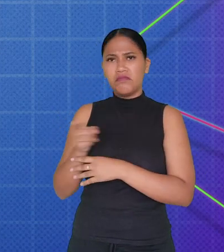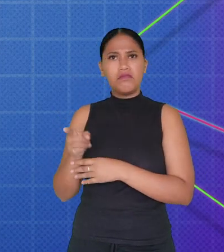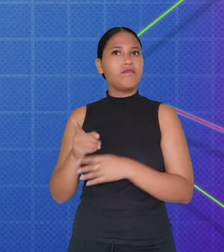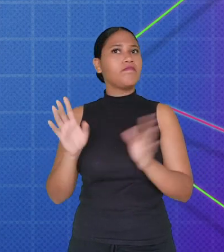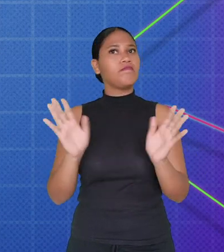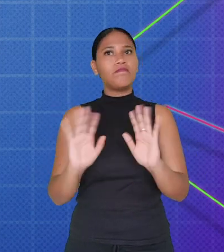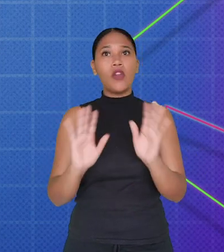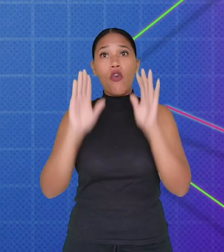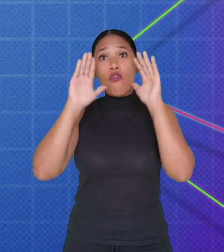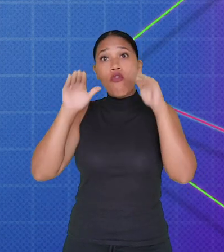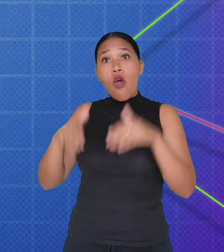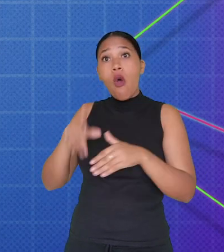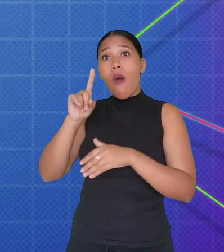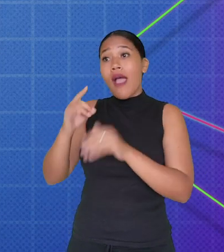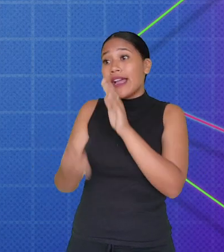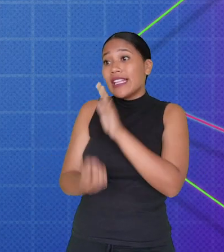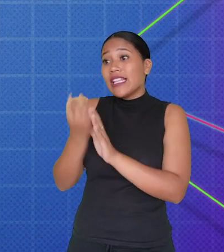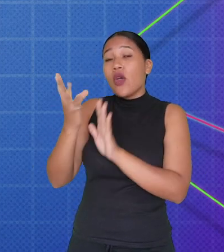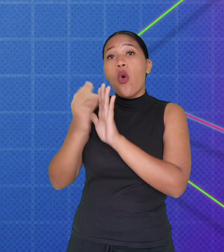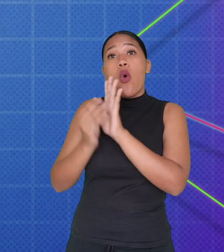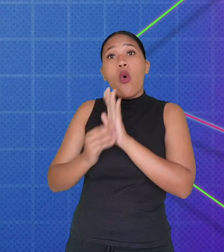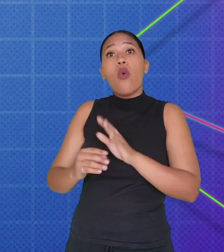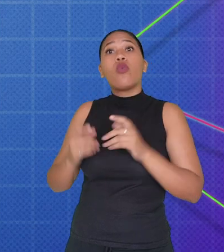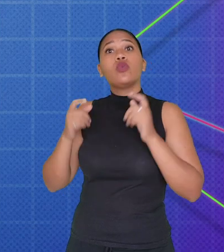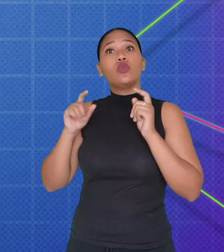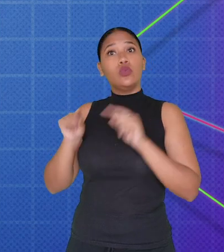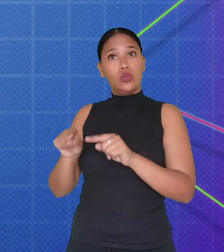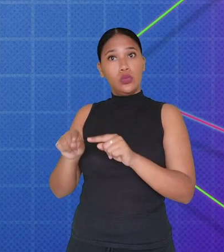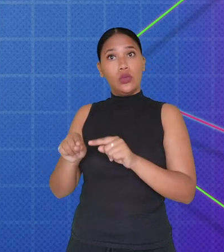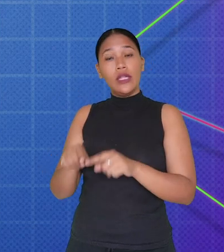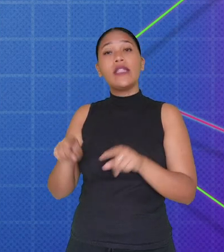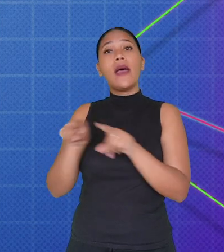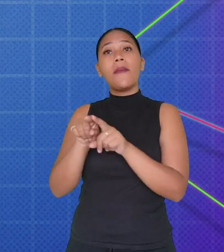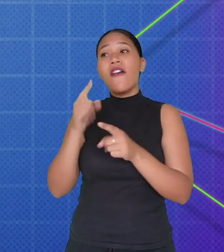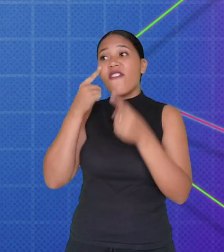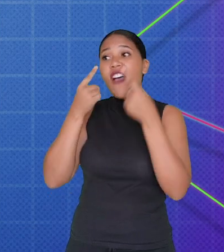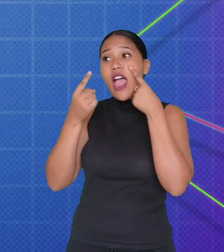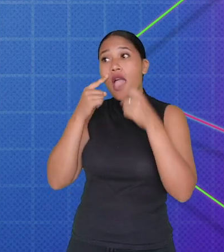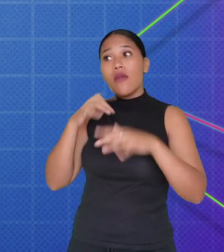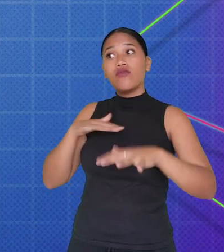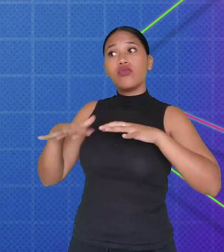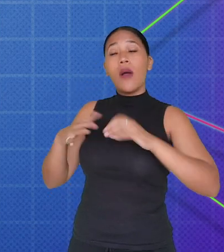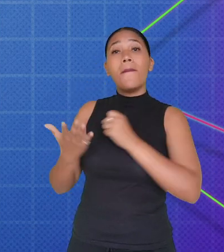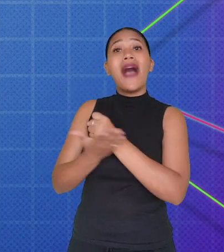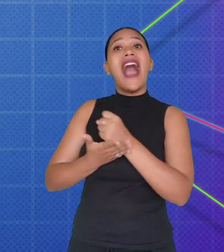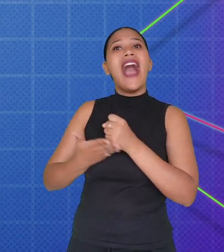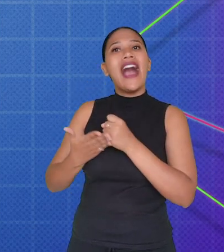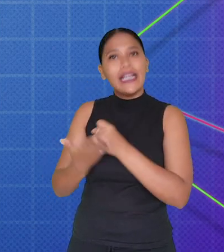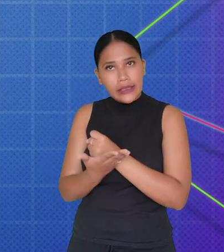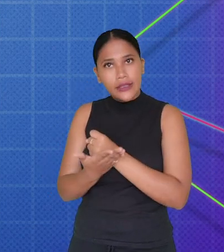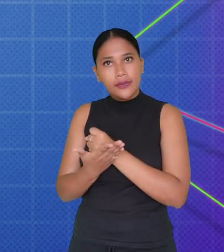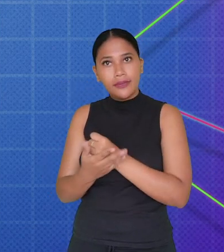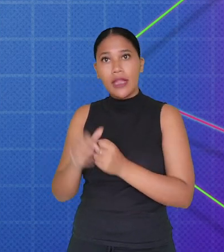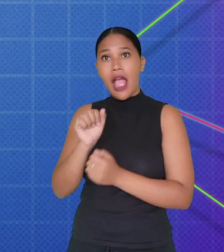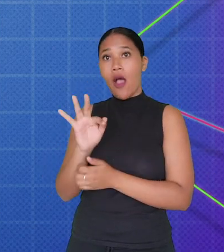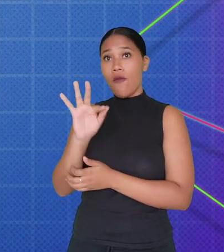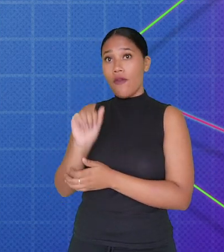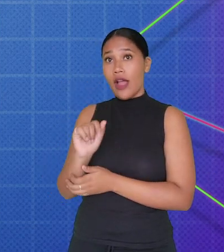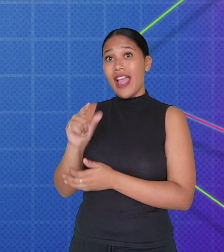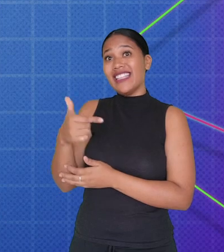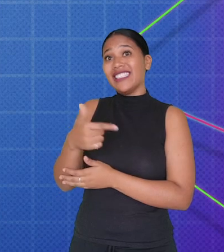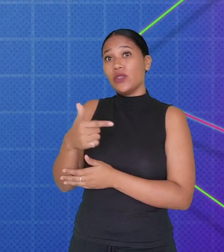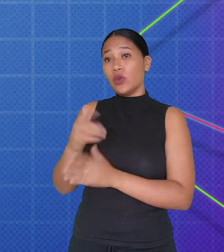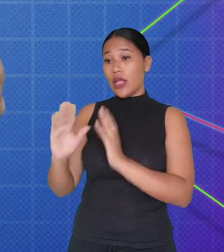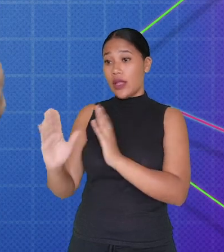ou finalizado o foco está na criação do conteúdo bruto do jogo e na verificação da mecânica básica do jogo a fase Alfa